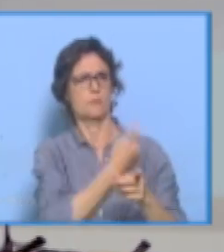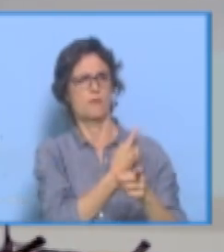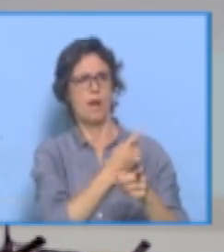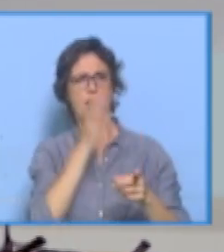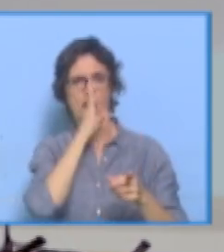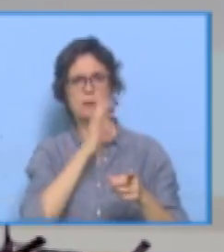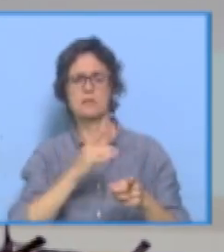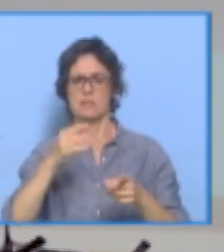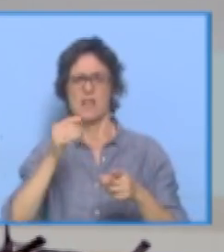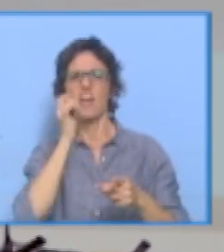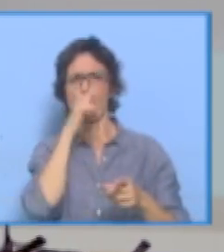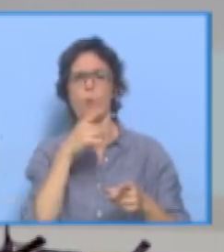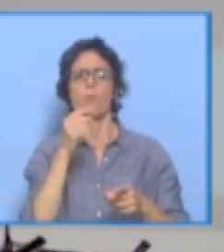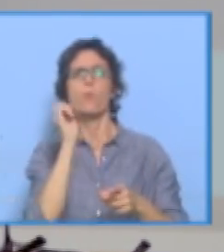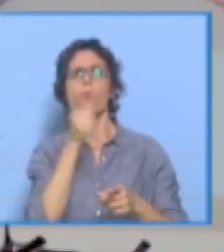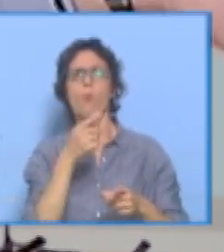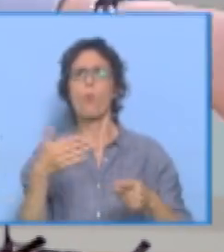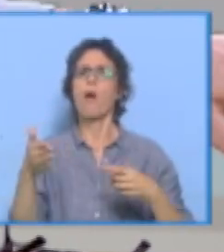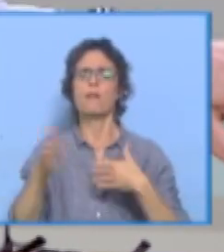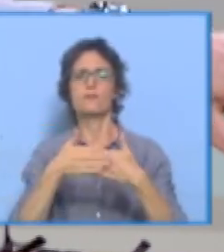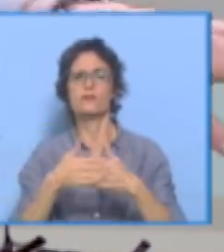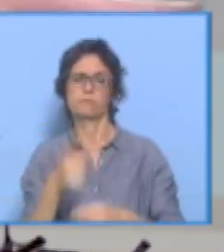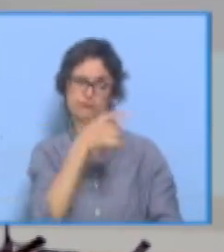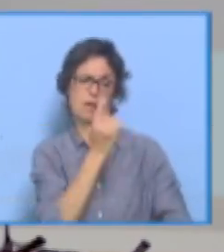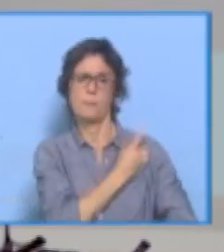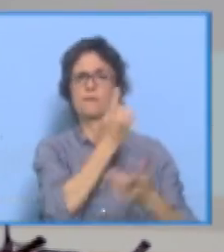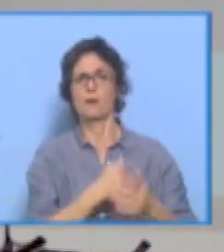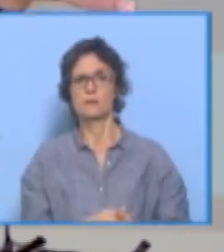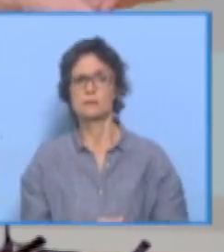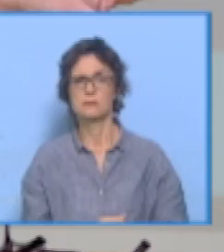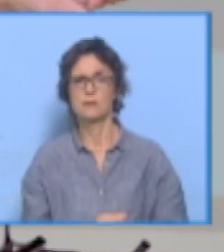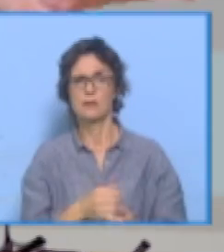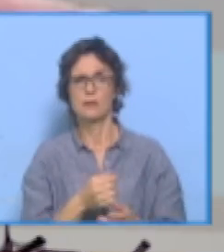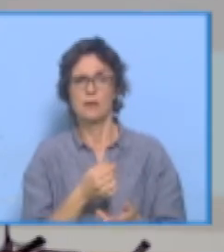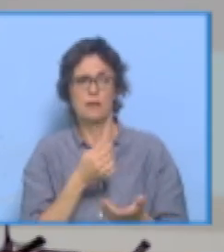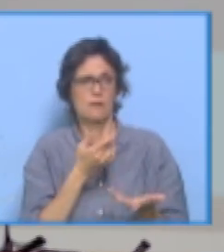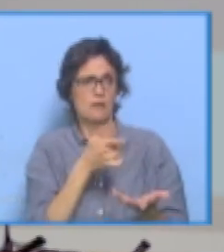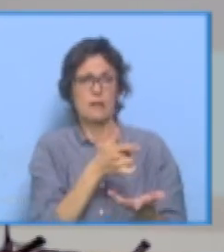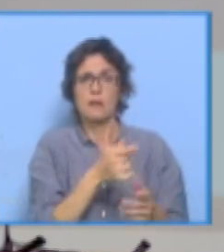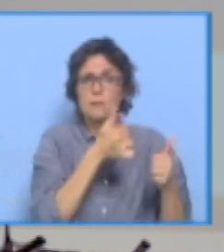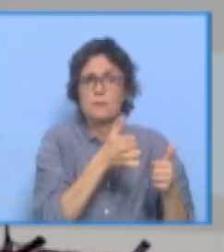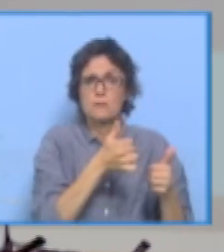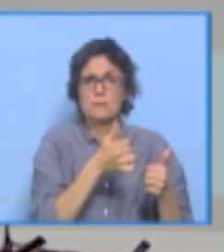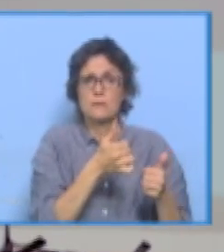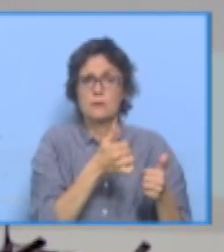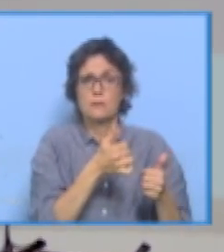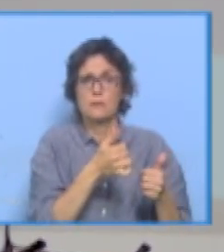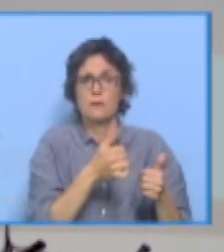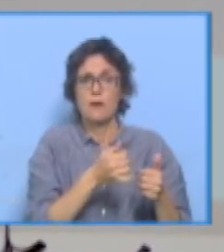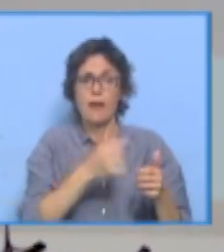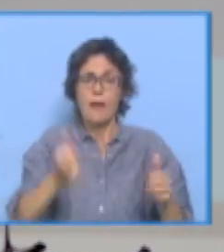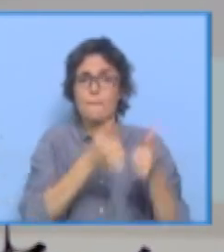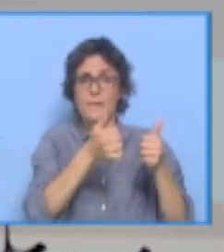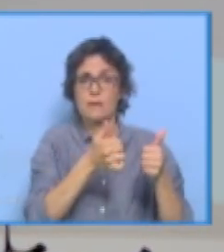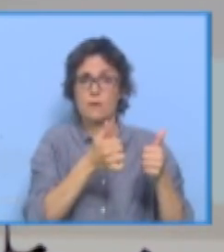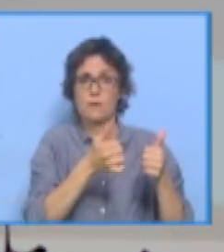tem que fechar uma delas, qual fecha? A privada. Mesmo que seja ótima e que a escola pública tenha muitas dificuldades.